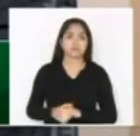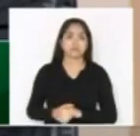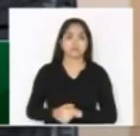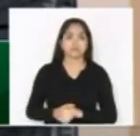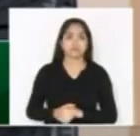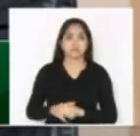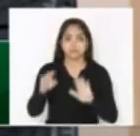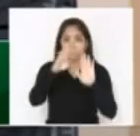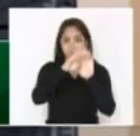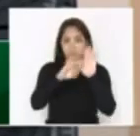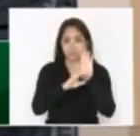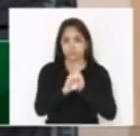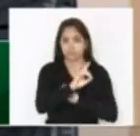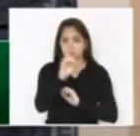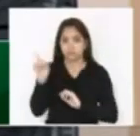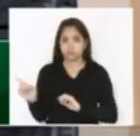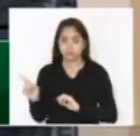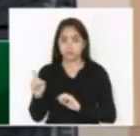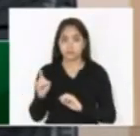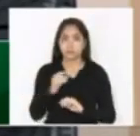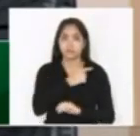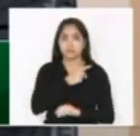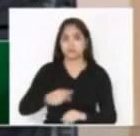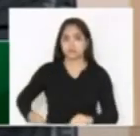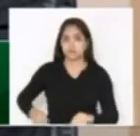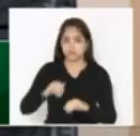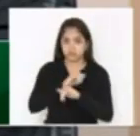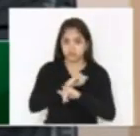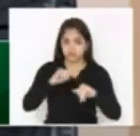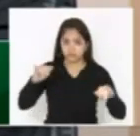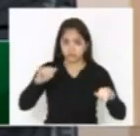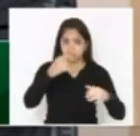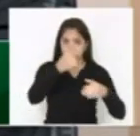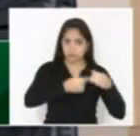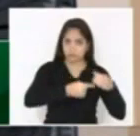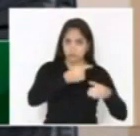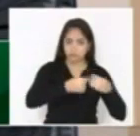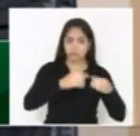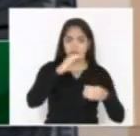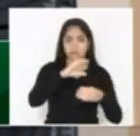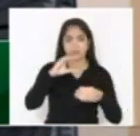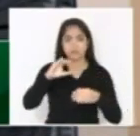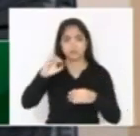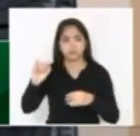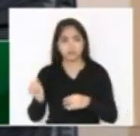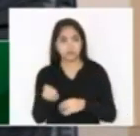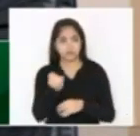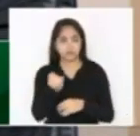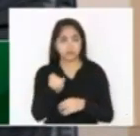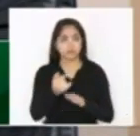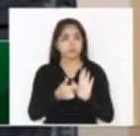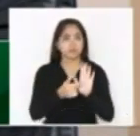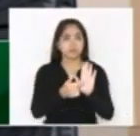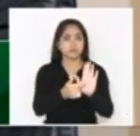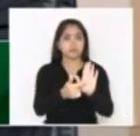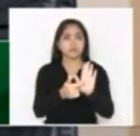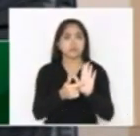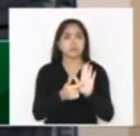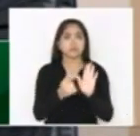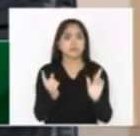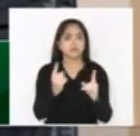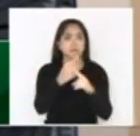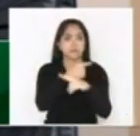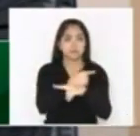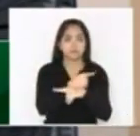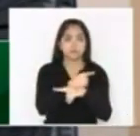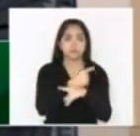dia. O senhor presidente comunicou que a Comissão de Constituição e Justiça apresentou o parecer contrário